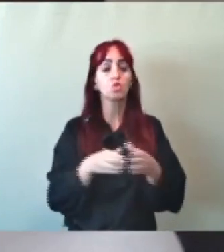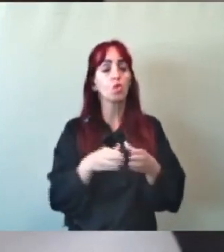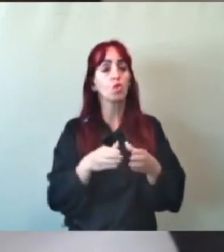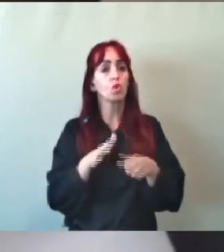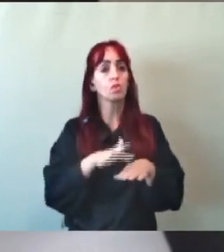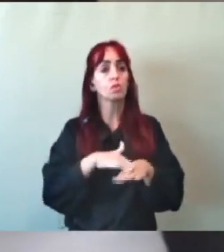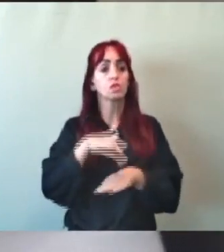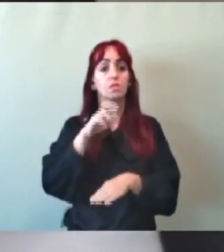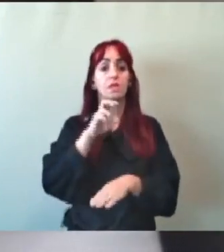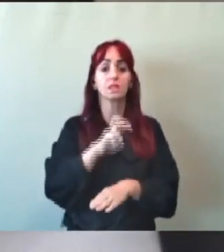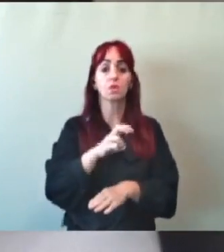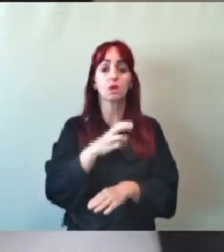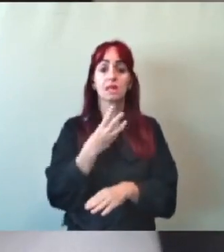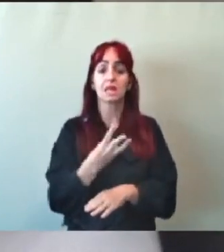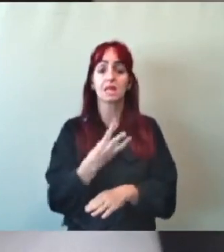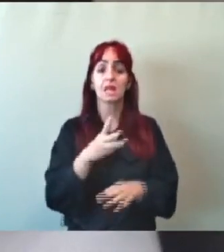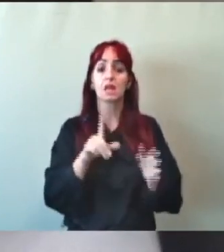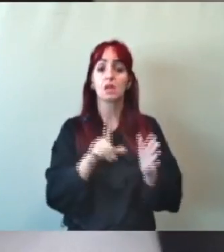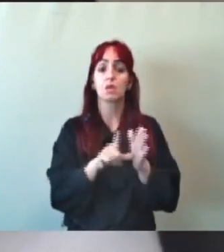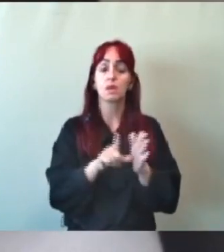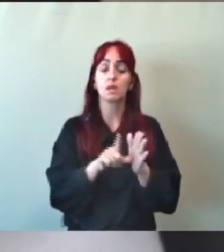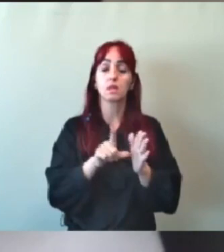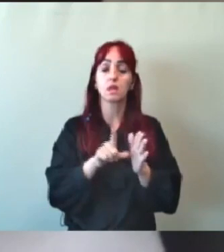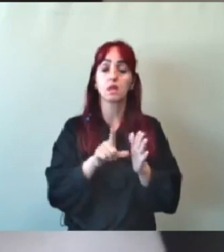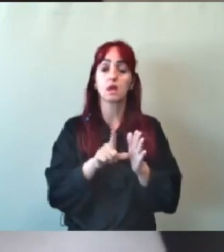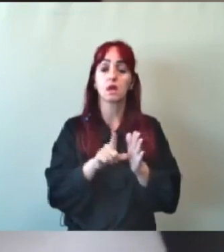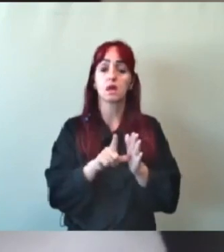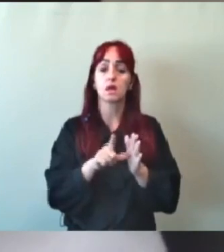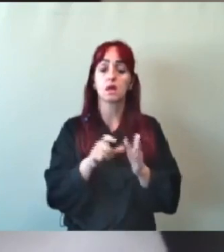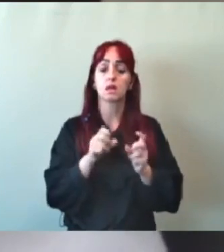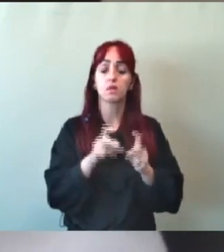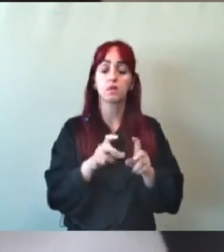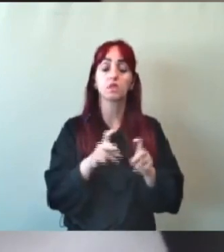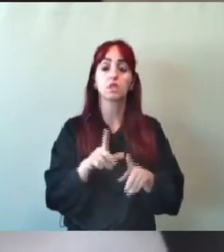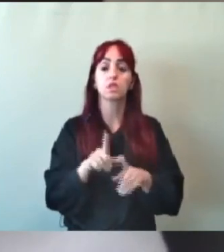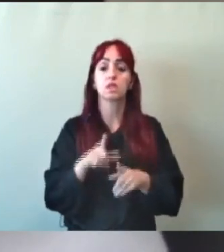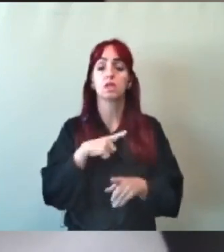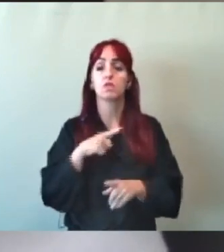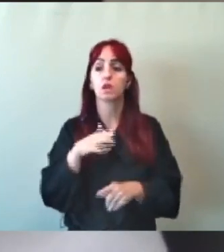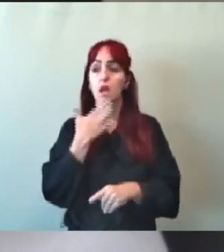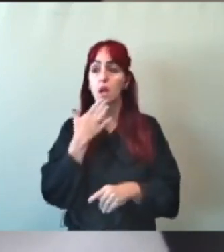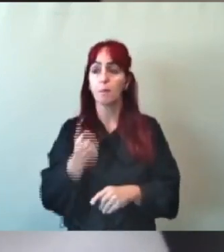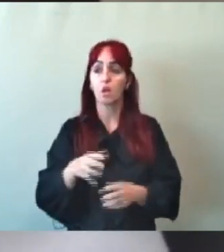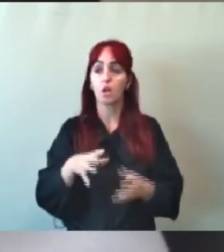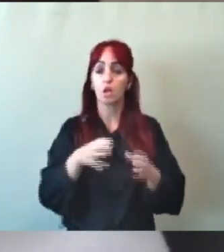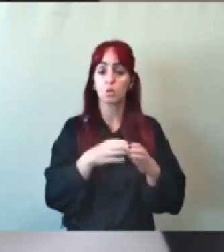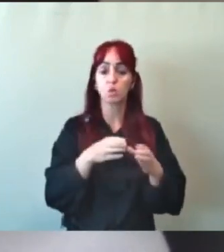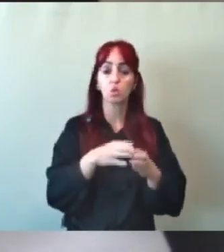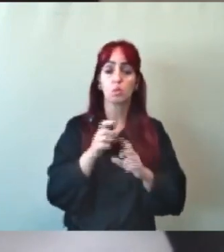53 comerciantes que nós fizemos a melhoria do grupo, que chama Unidos pela Abílio